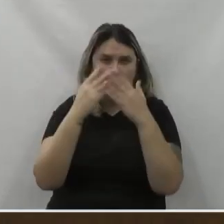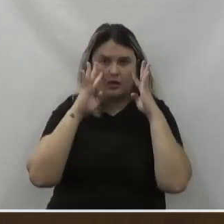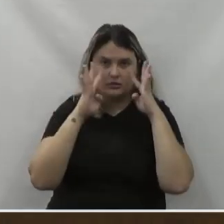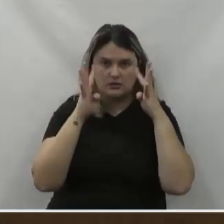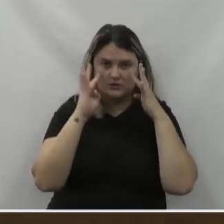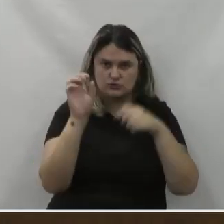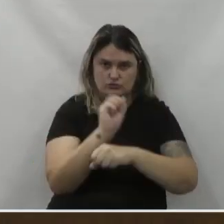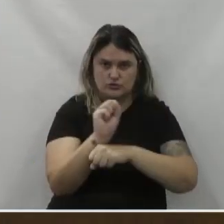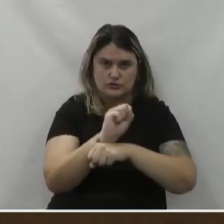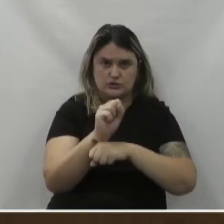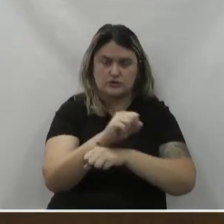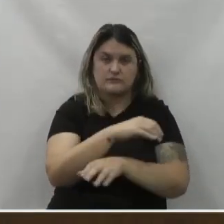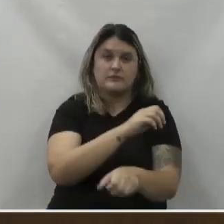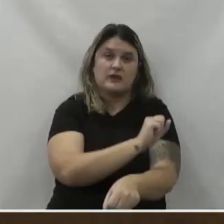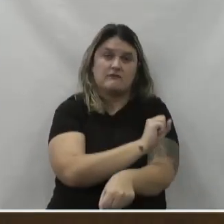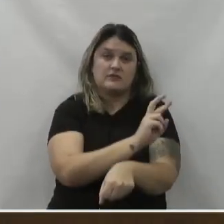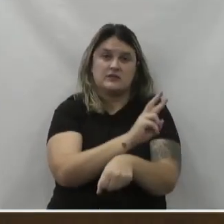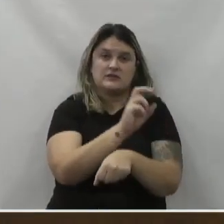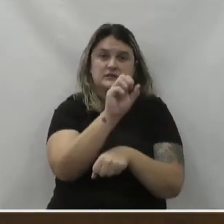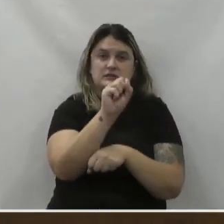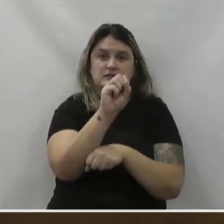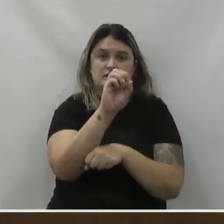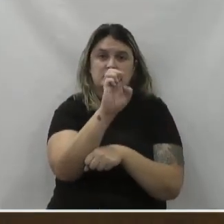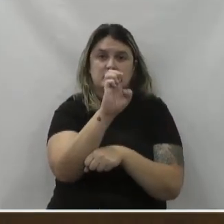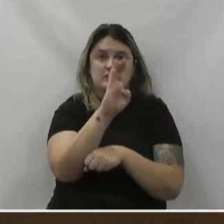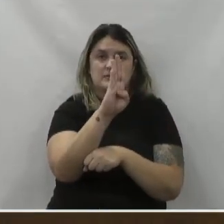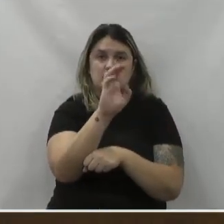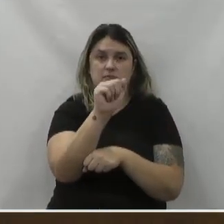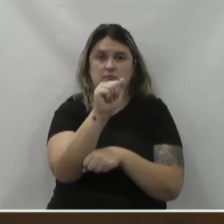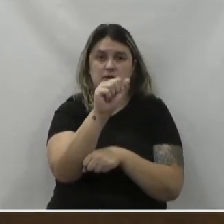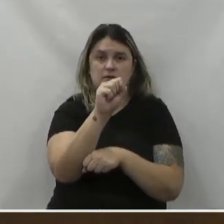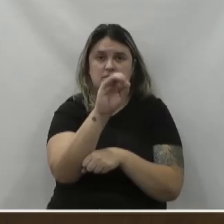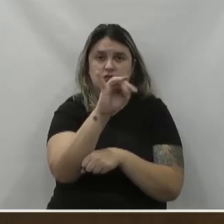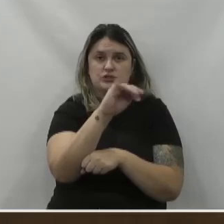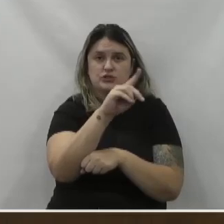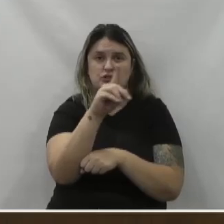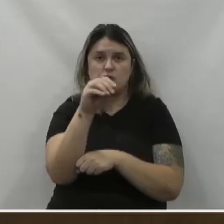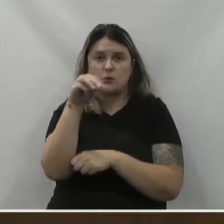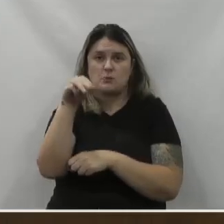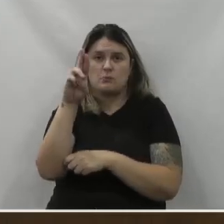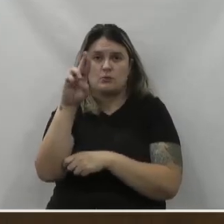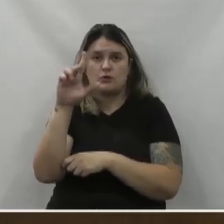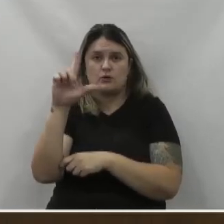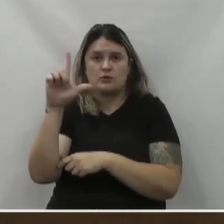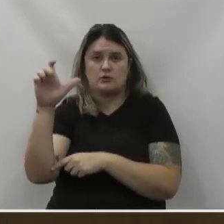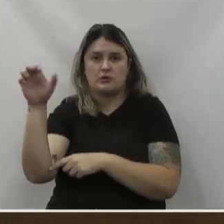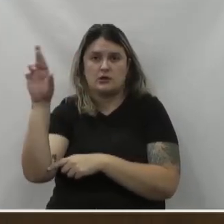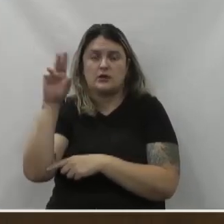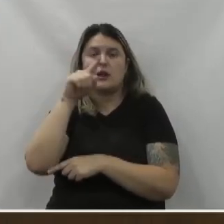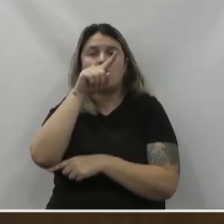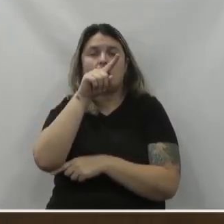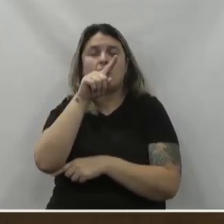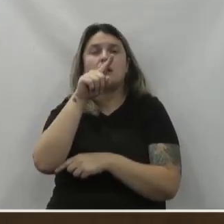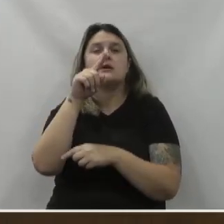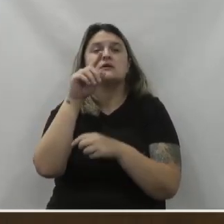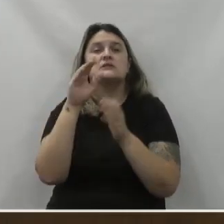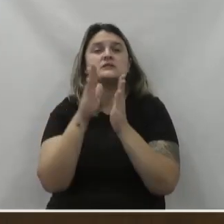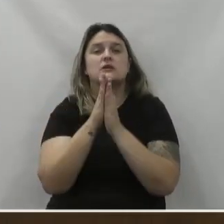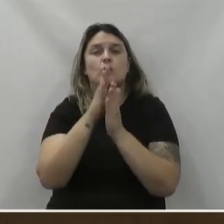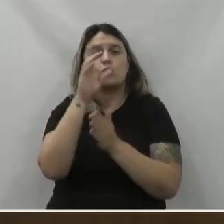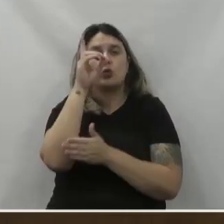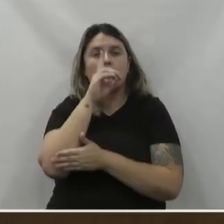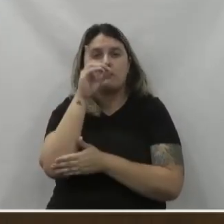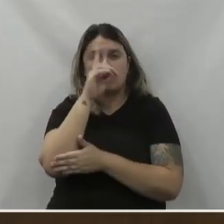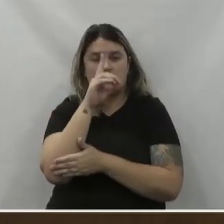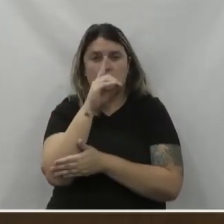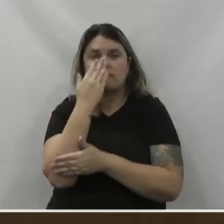na Avenida Sebastião Miller, número 382, no distrito de São Domingos, nesta cidade, no trecho